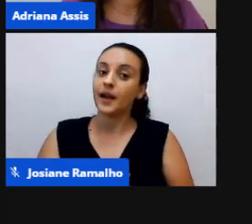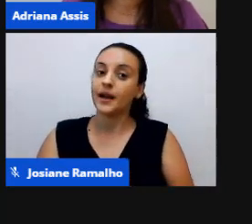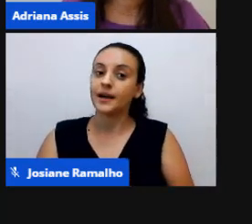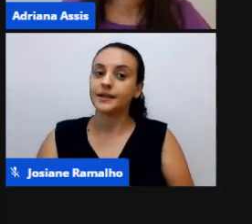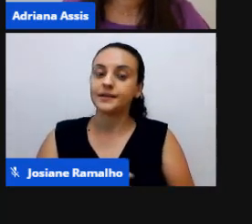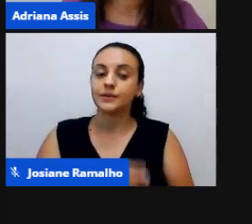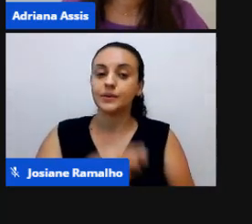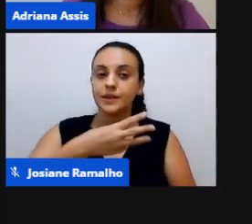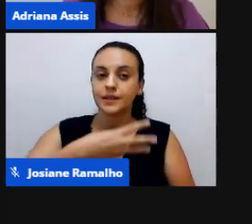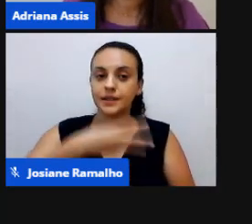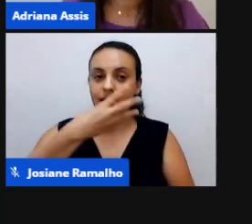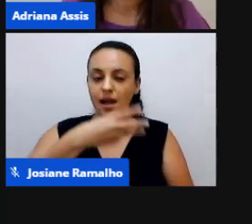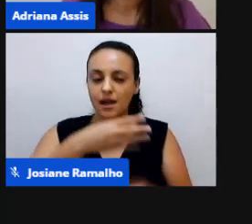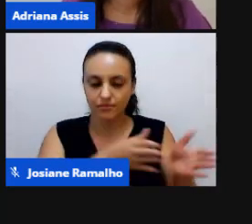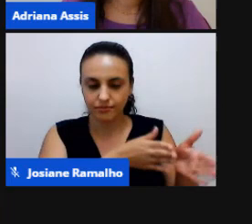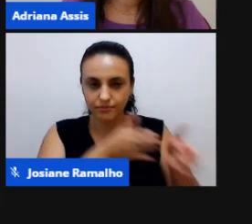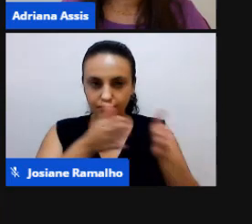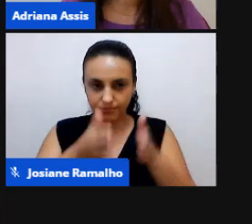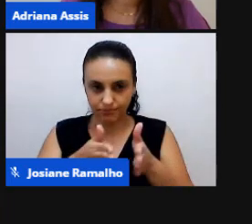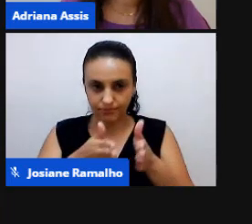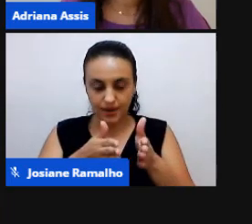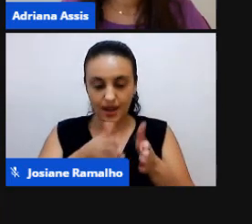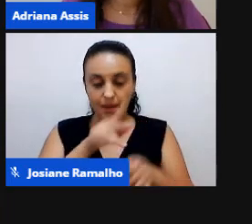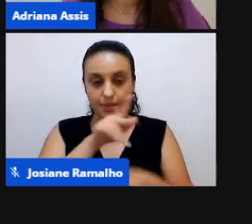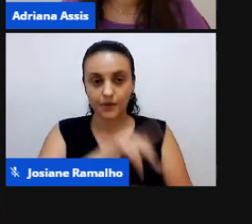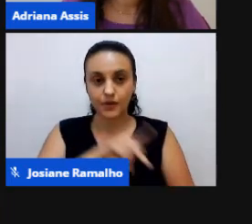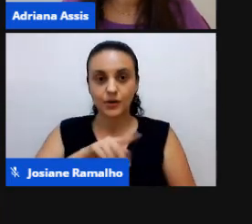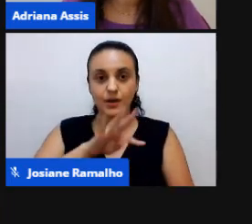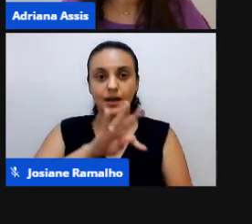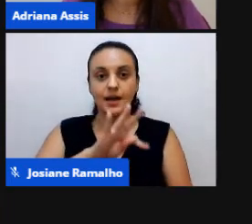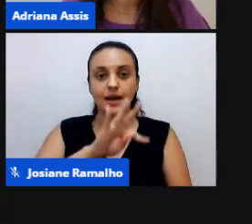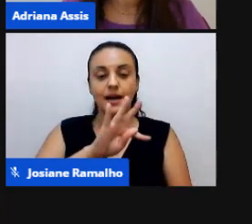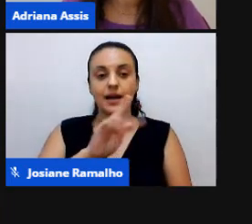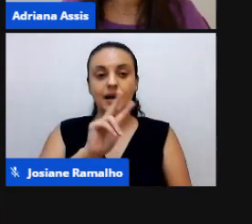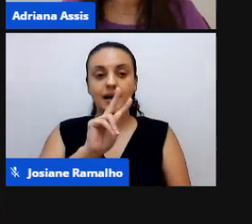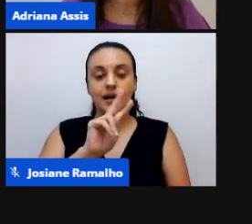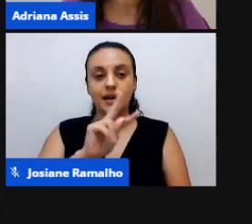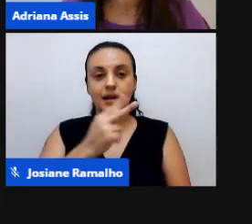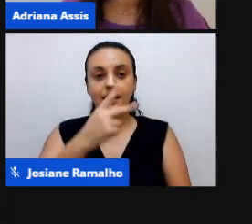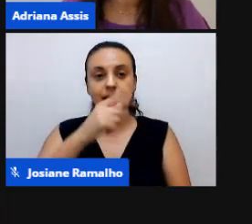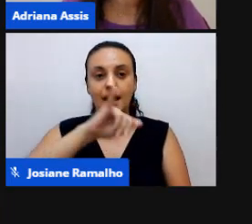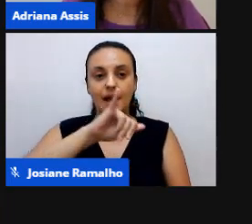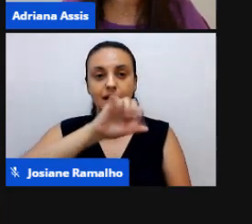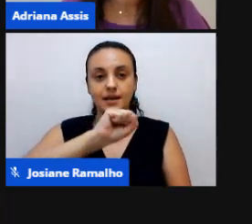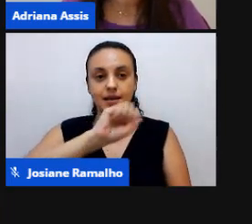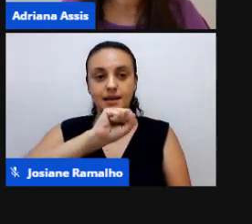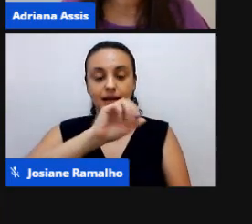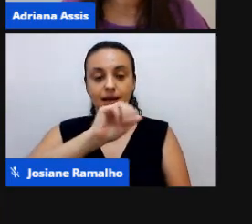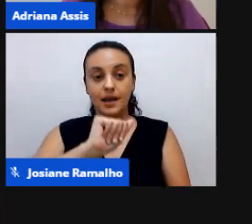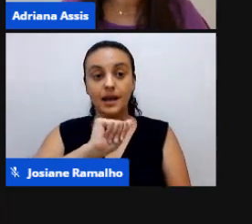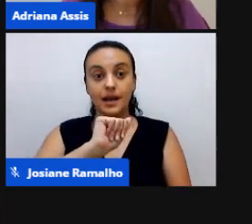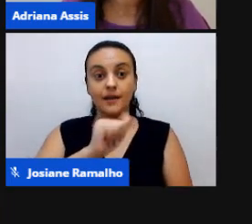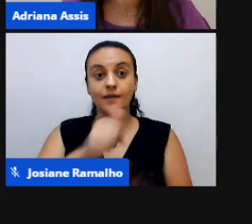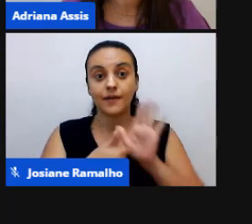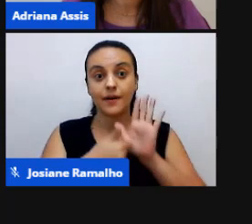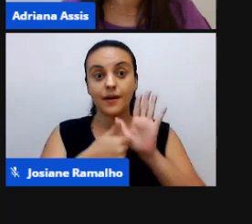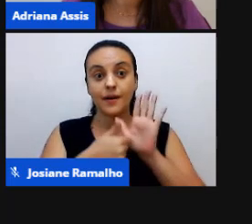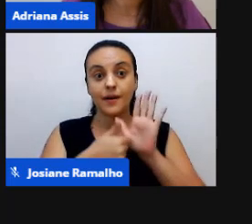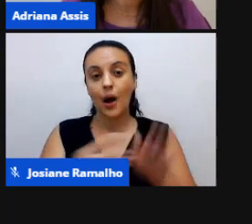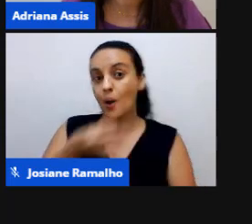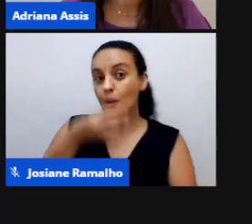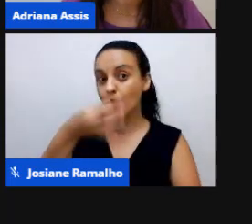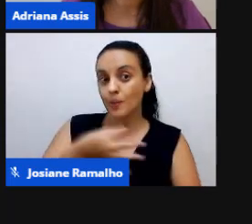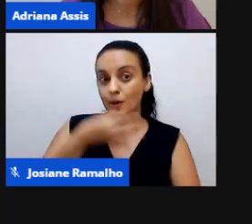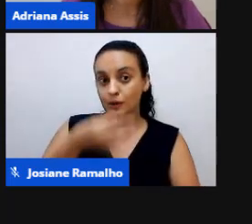a professora Thaisa Moreira vai apresentar diversas sugestões de desenvolvimento de